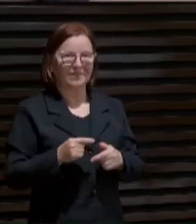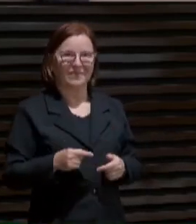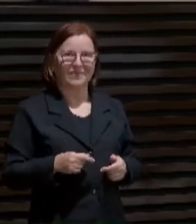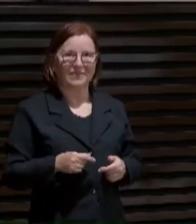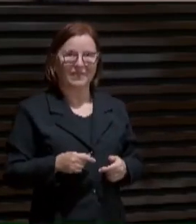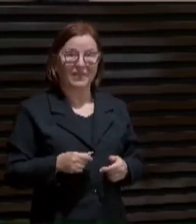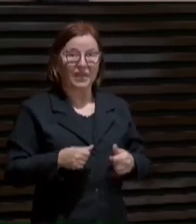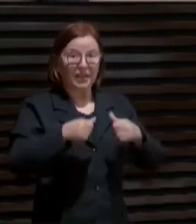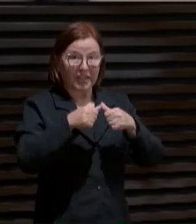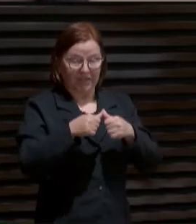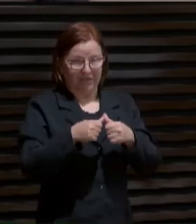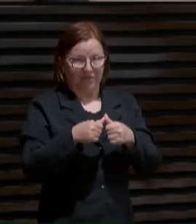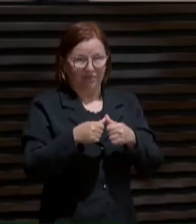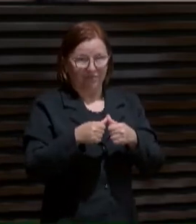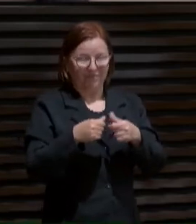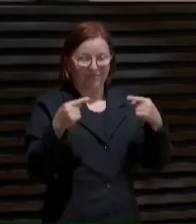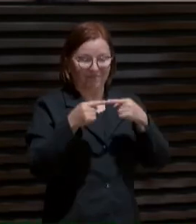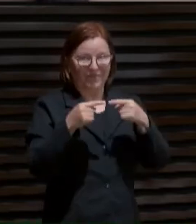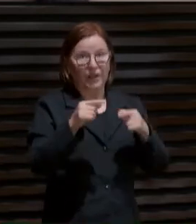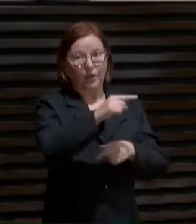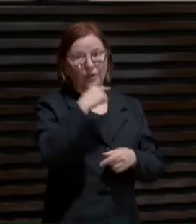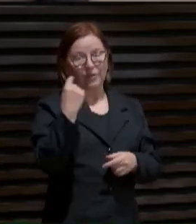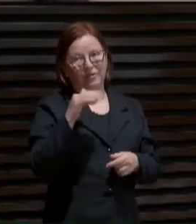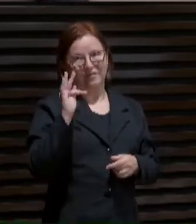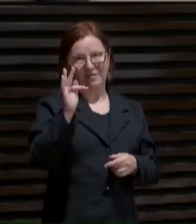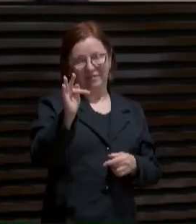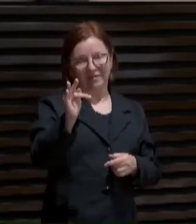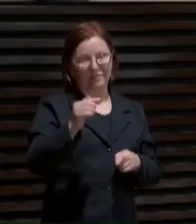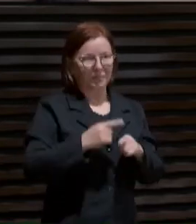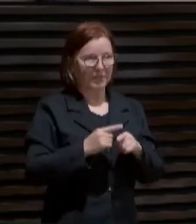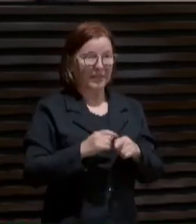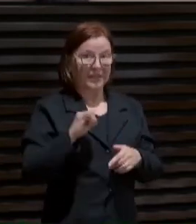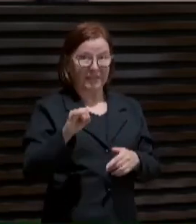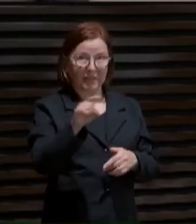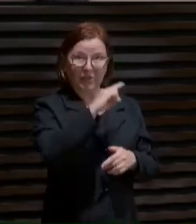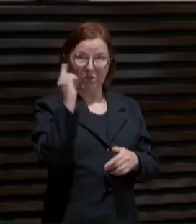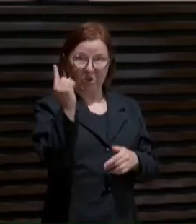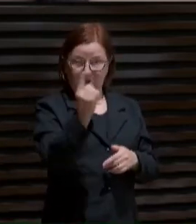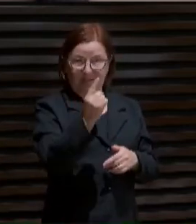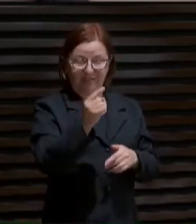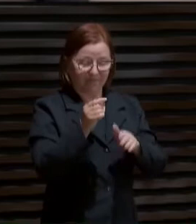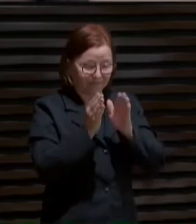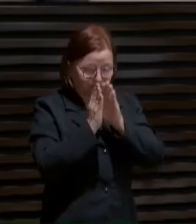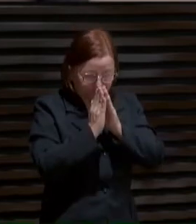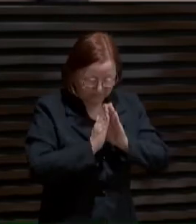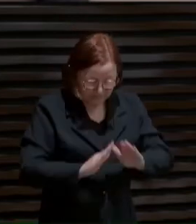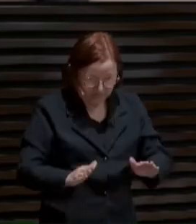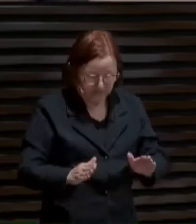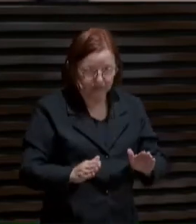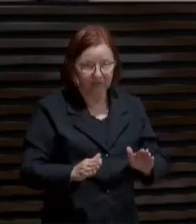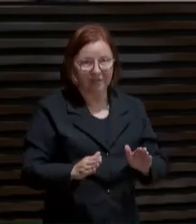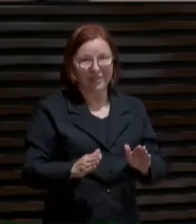ao nosso futuro porque se nós nos prostramos em adoração diante